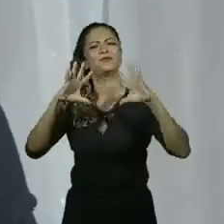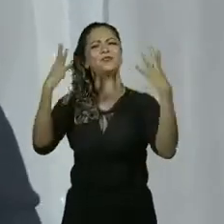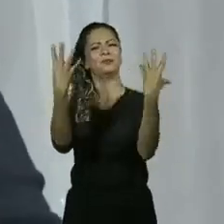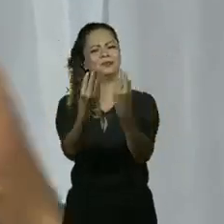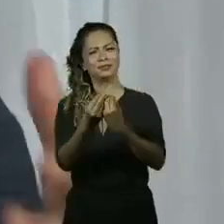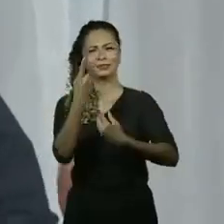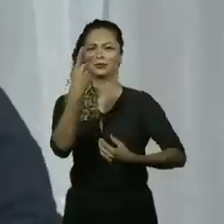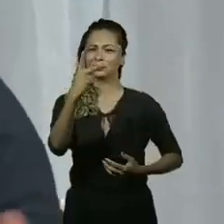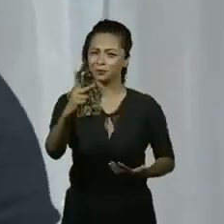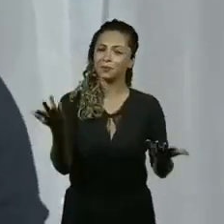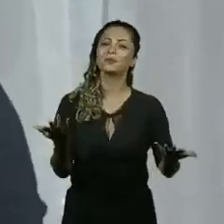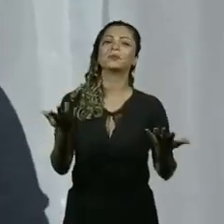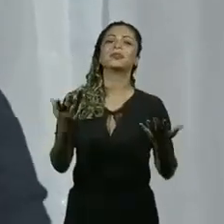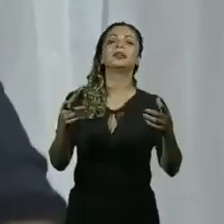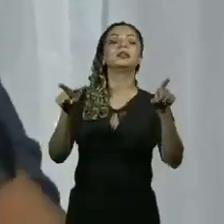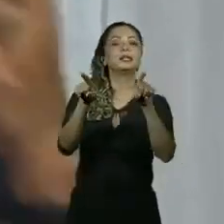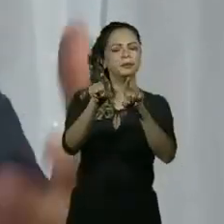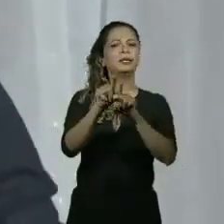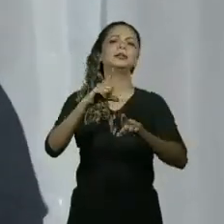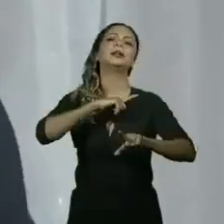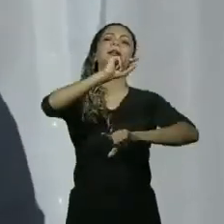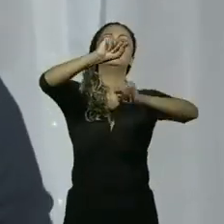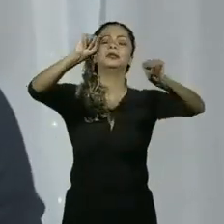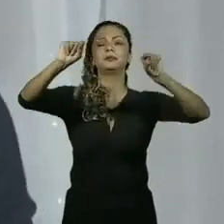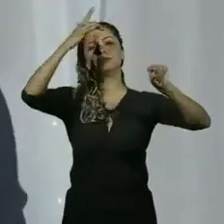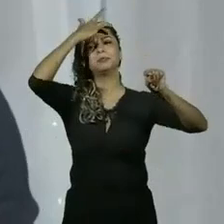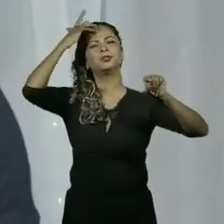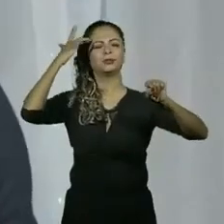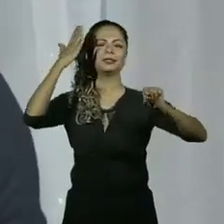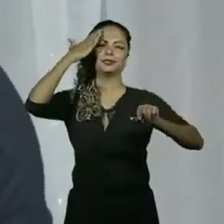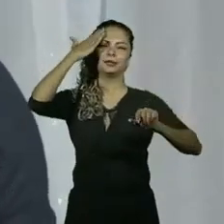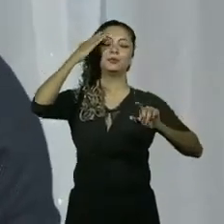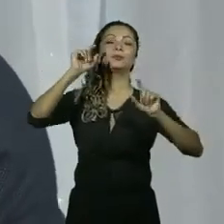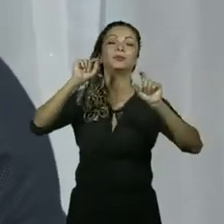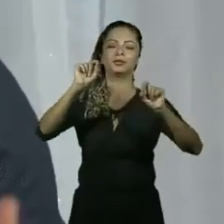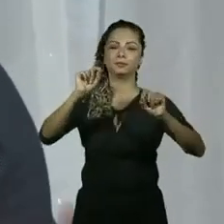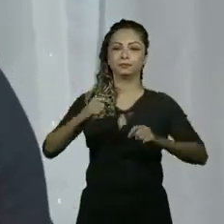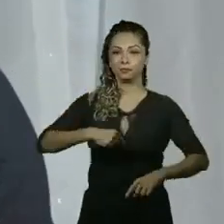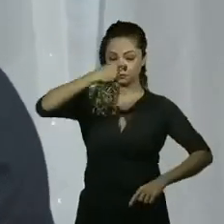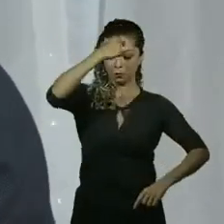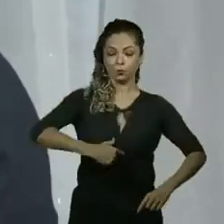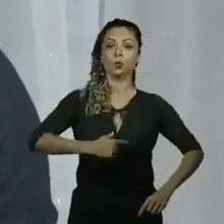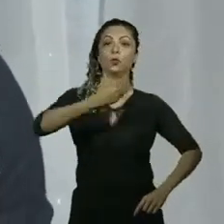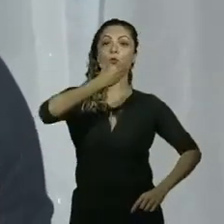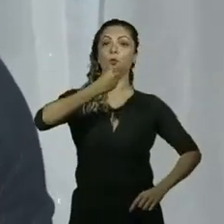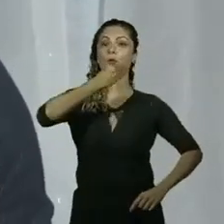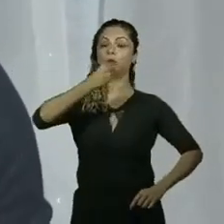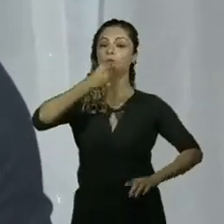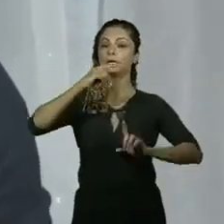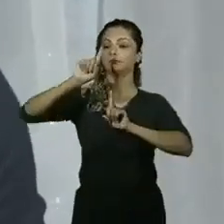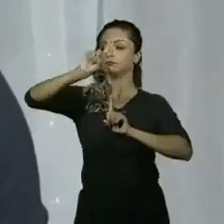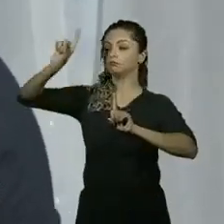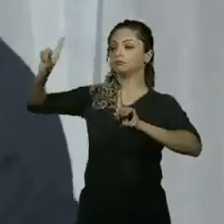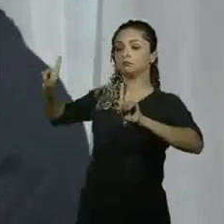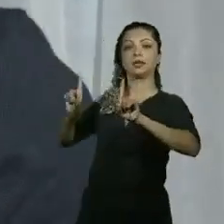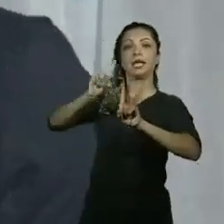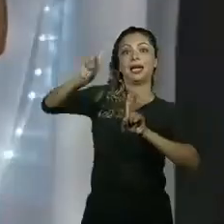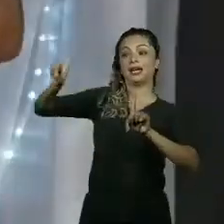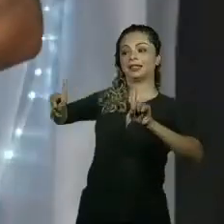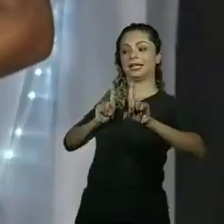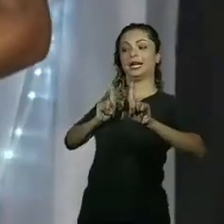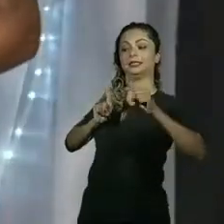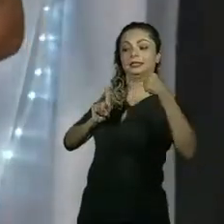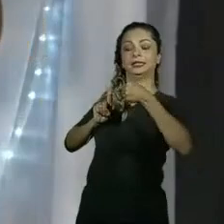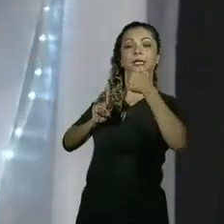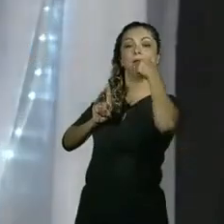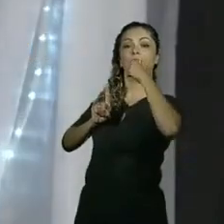que as pessoas falam muito no cotidiano, que é atrás de um grande homem existe uma grande mulher. Mas na verdade é do lado